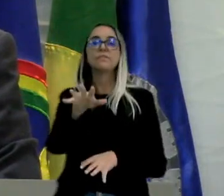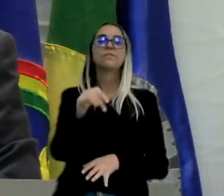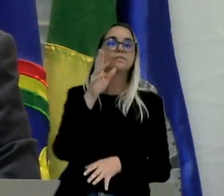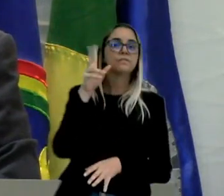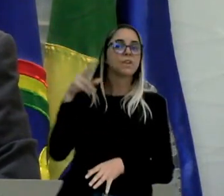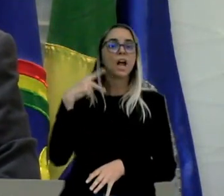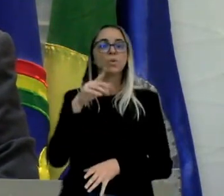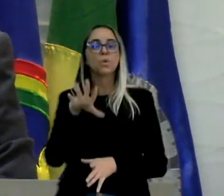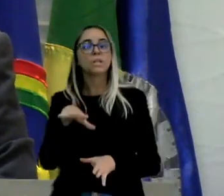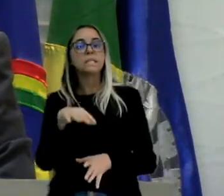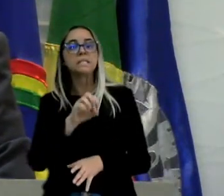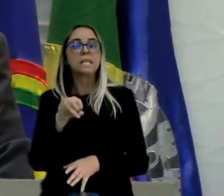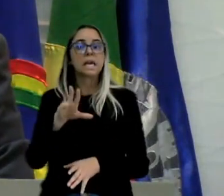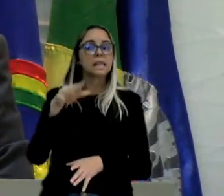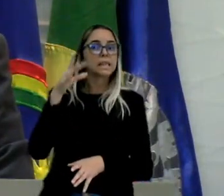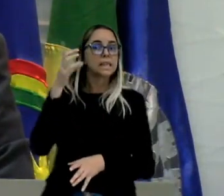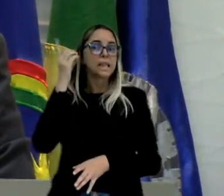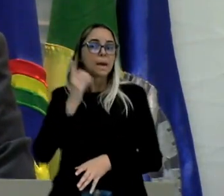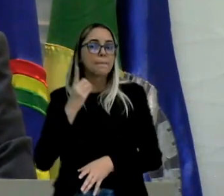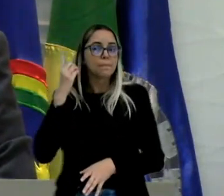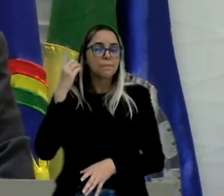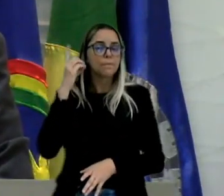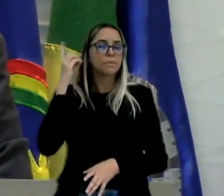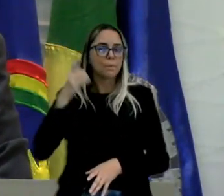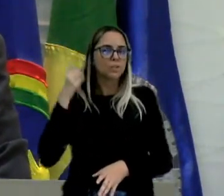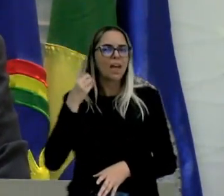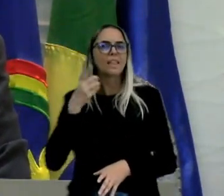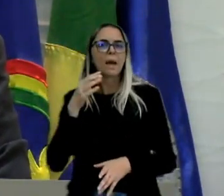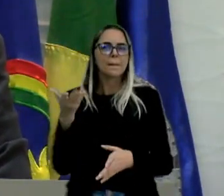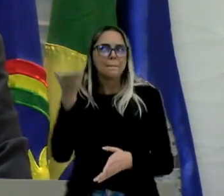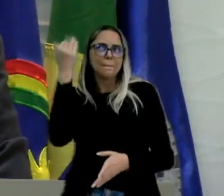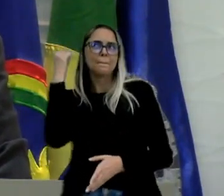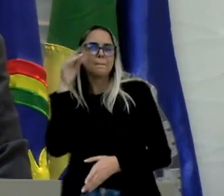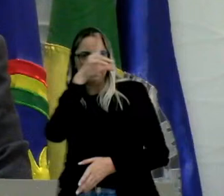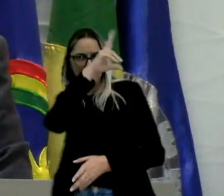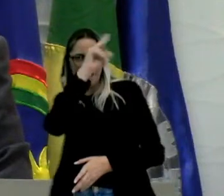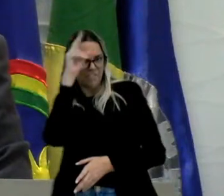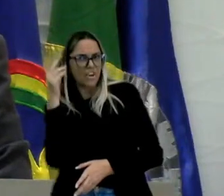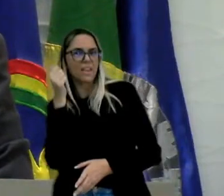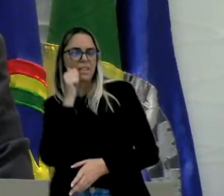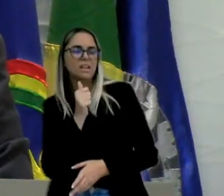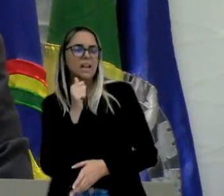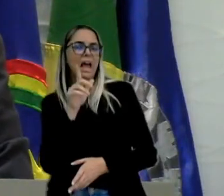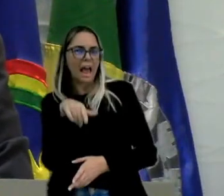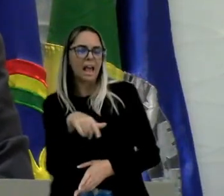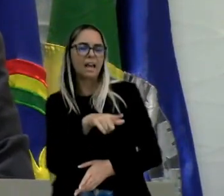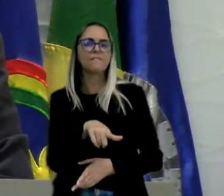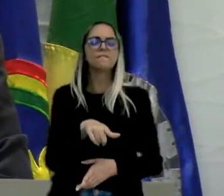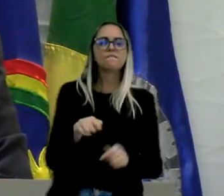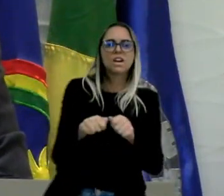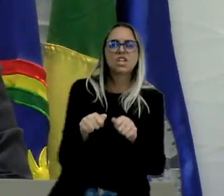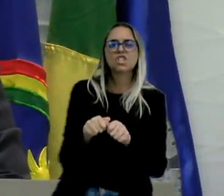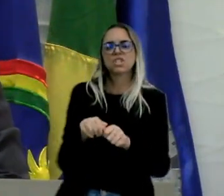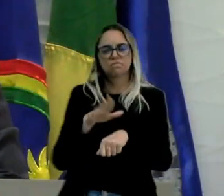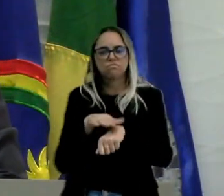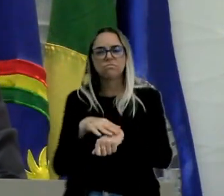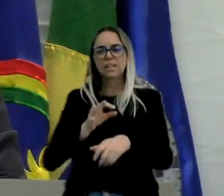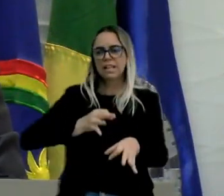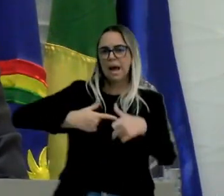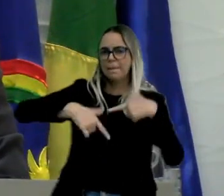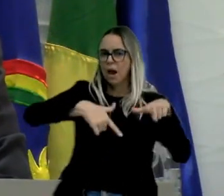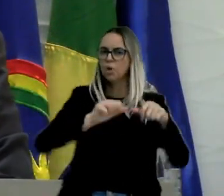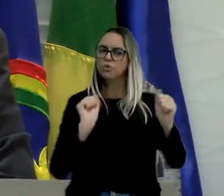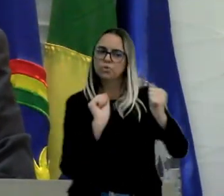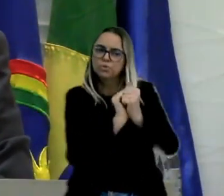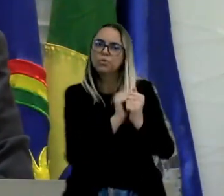deputada era prefeita e tinha o poder de fazer alguma coisa ela fez juntamente com o pai